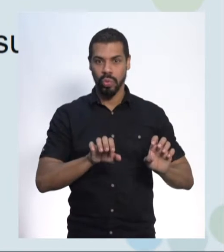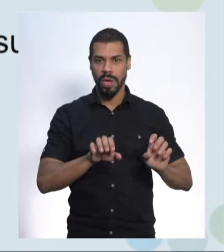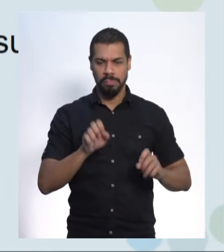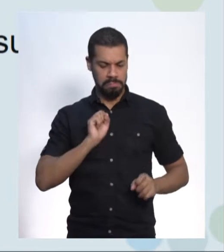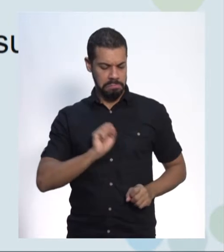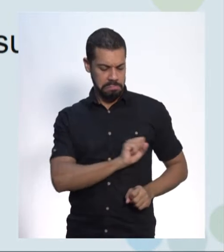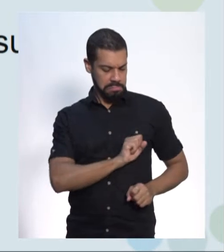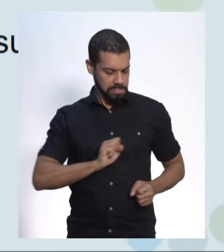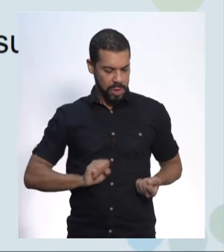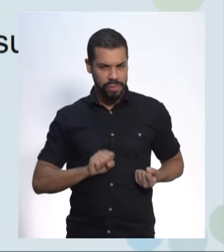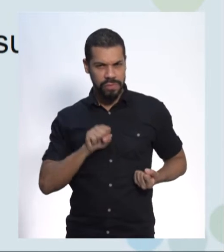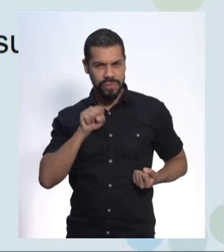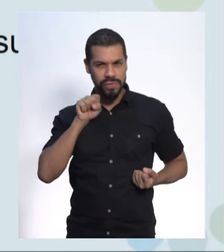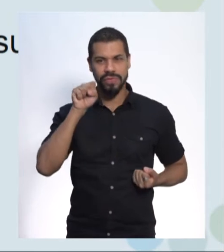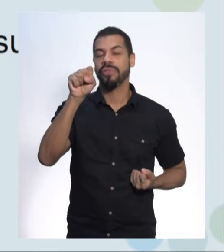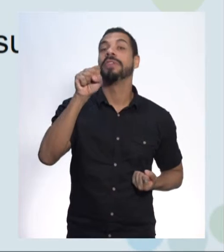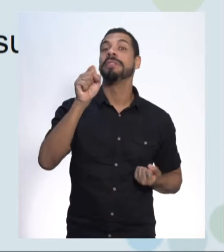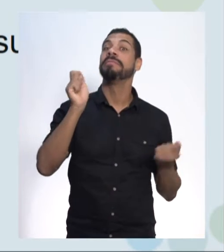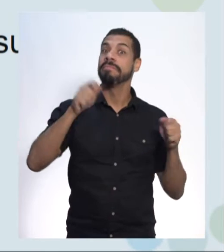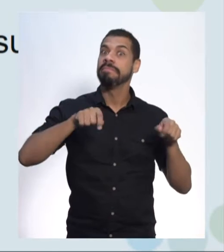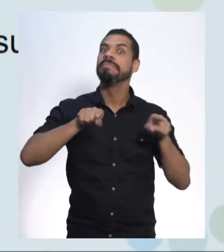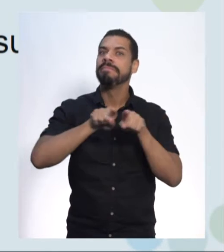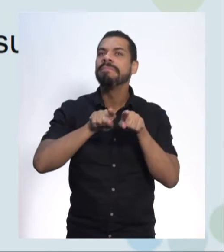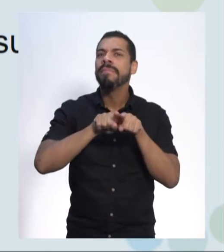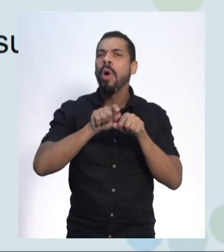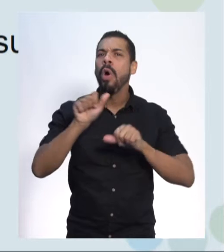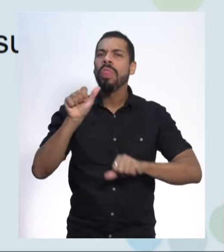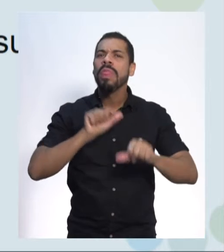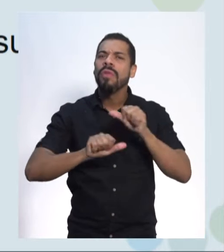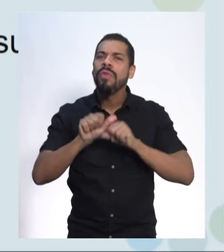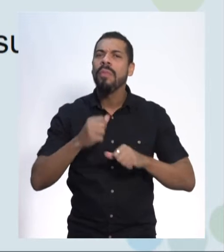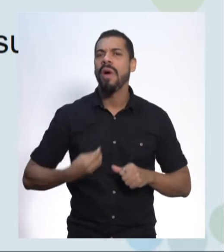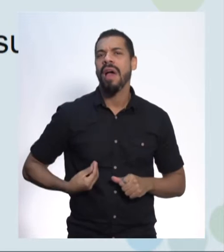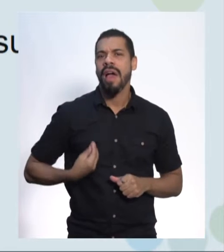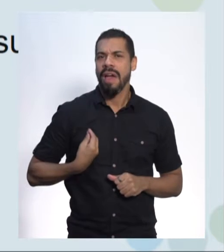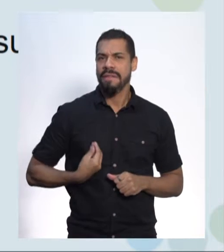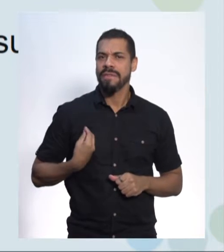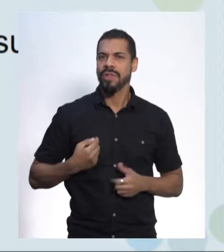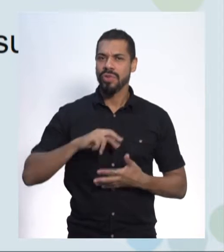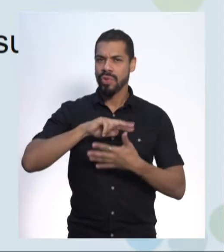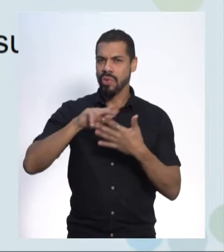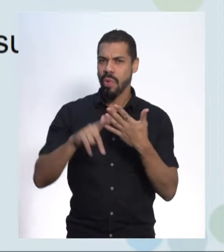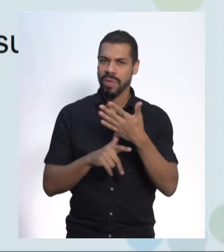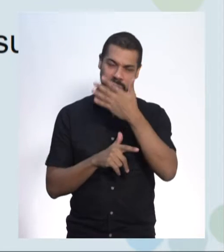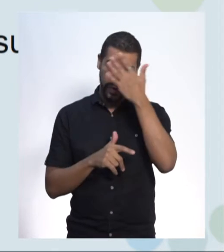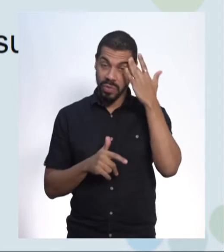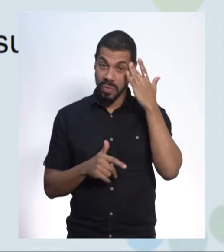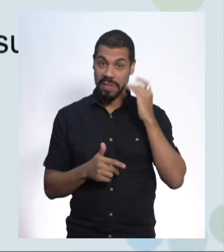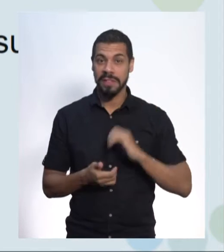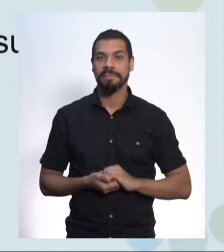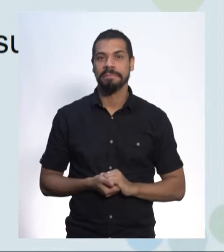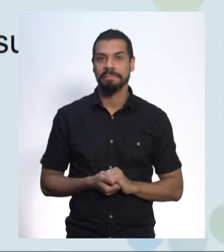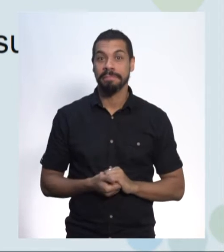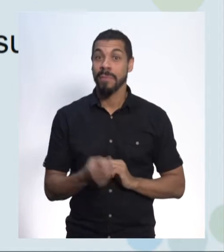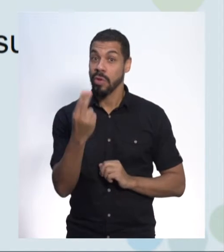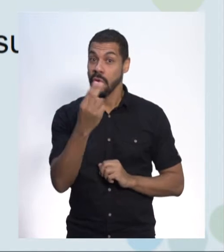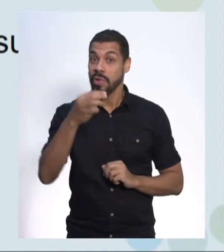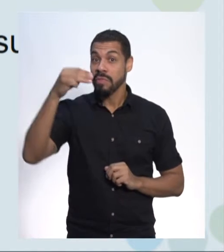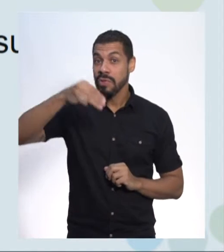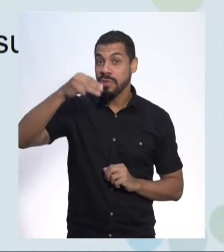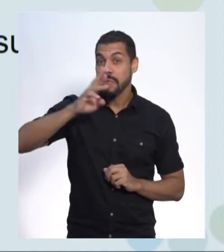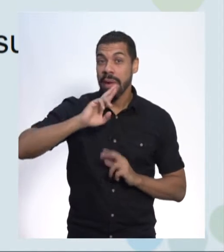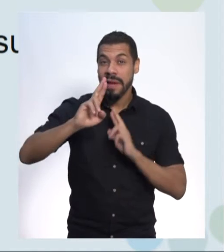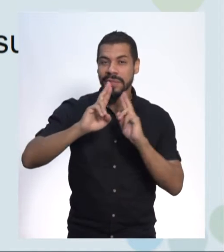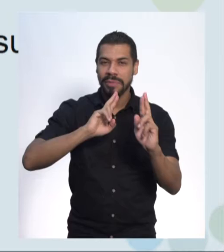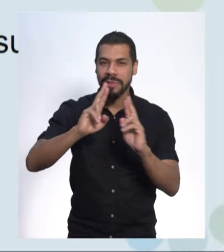de um lugar comum e que realmente transforma a sua vida e é capaz de transformar a vida de outras pessoas. 2 minutinhos para vocês